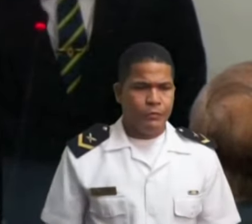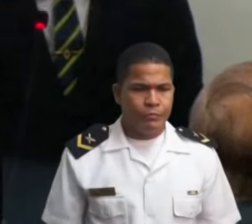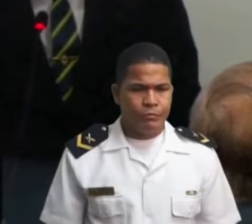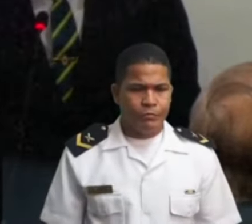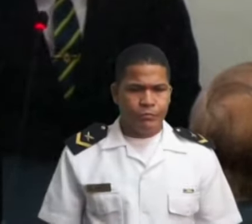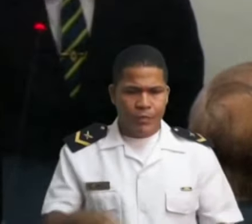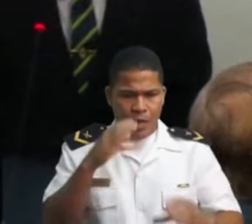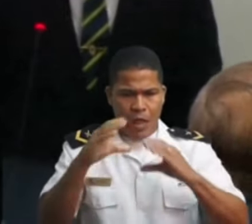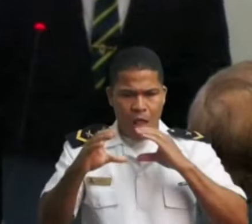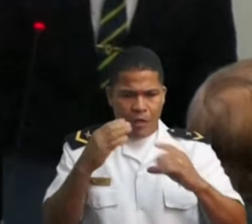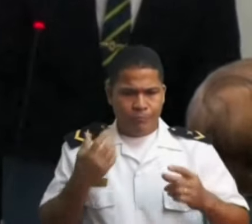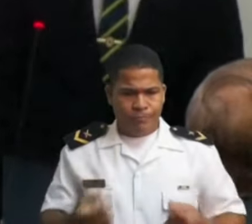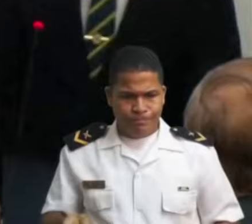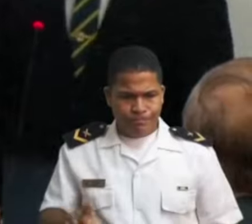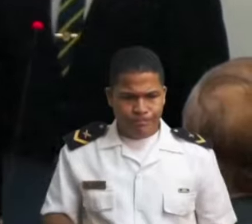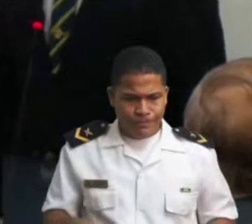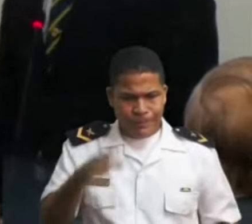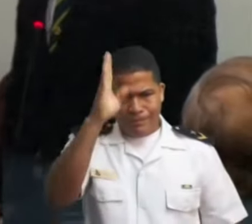nacional.